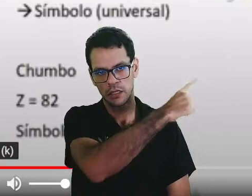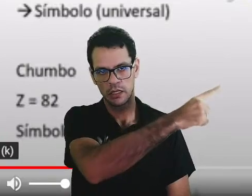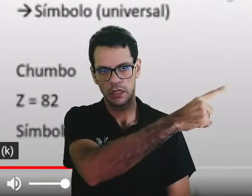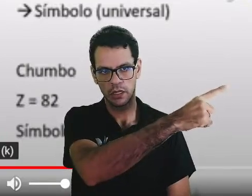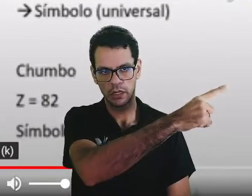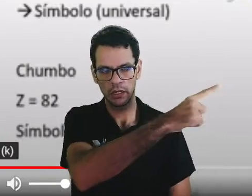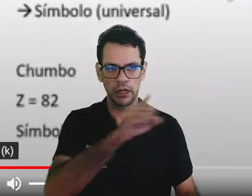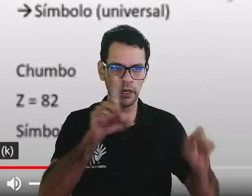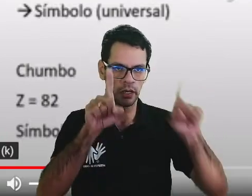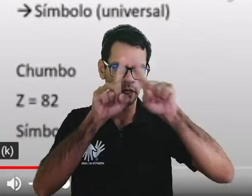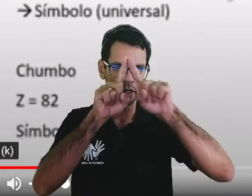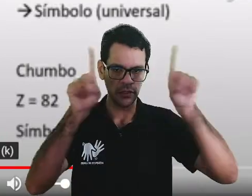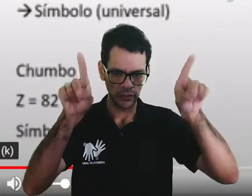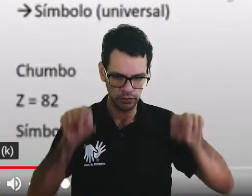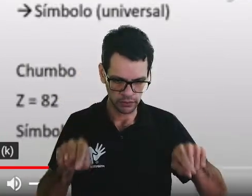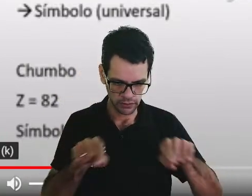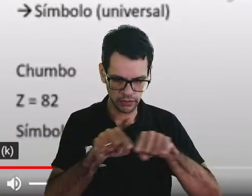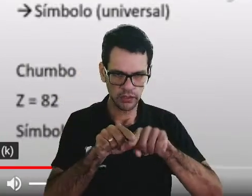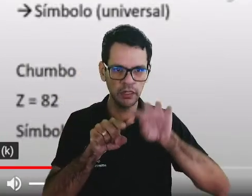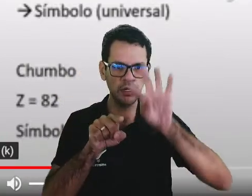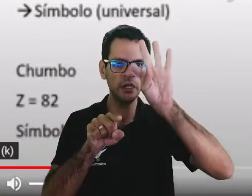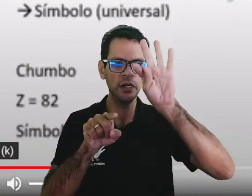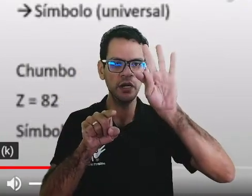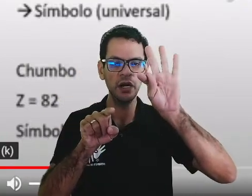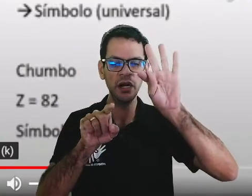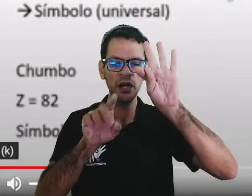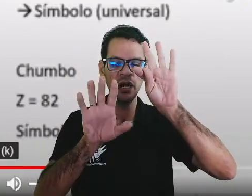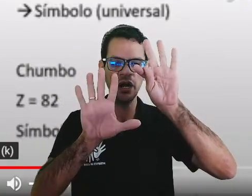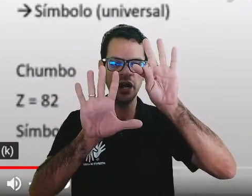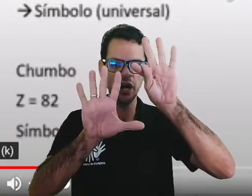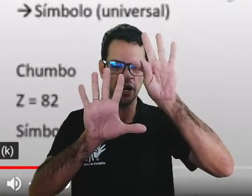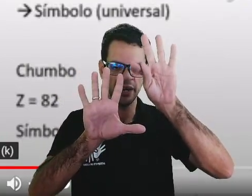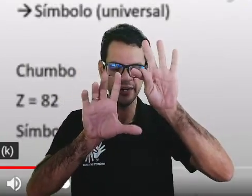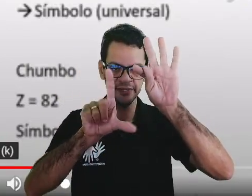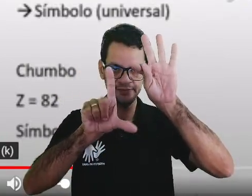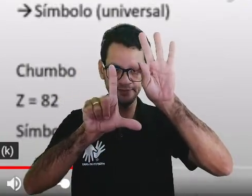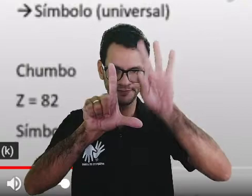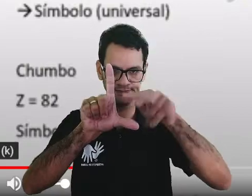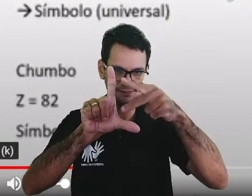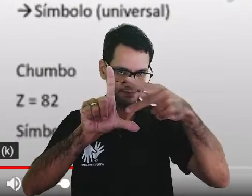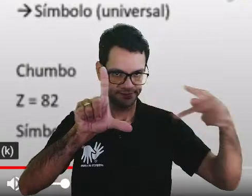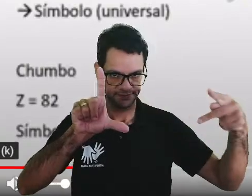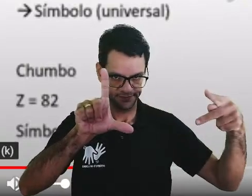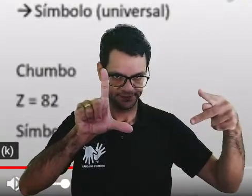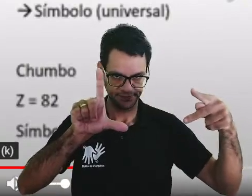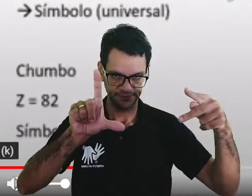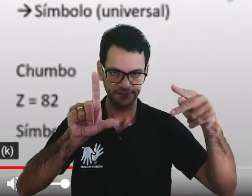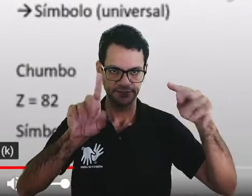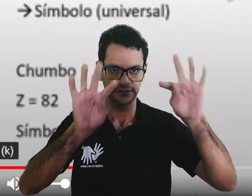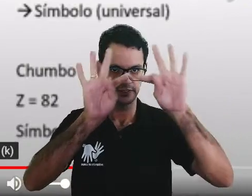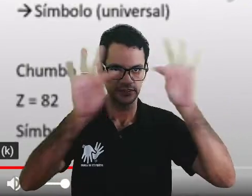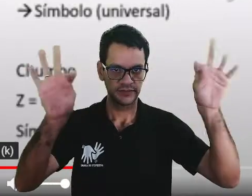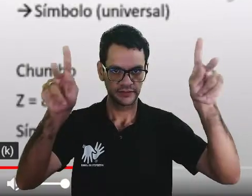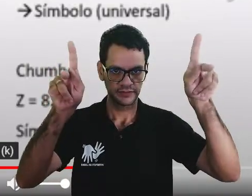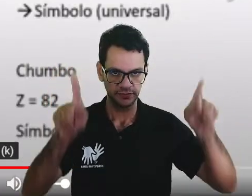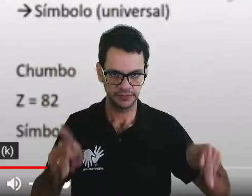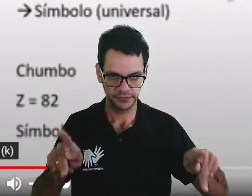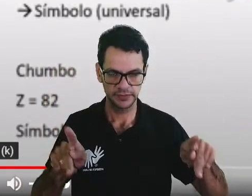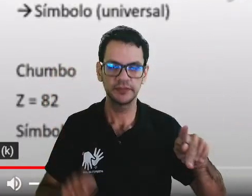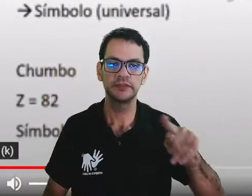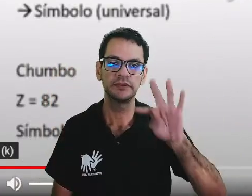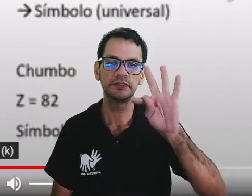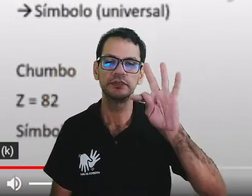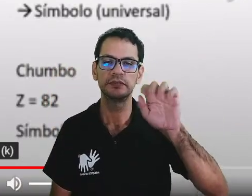né? Que geralmente a gente tem aqui Z, o número de prótons, e massa, aqui a massa do